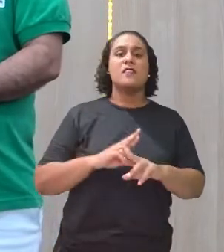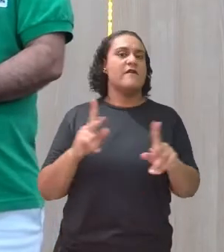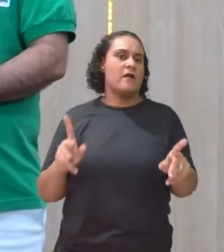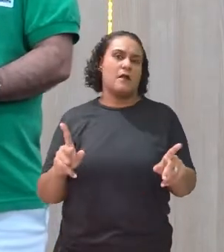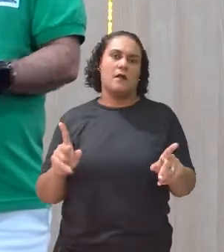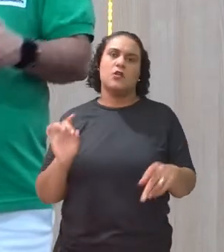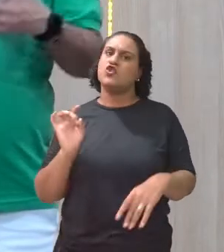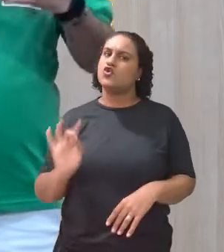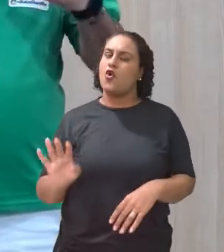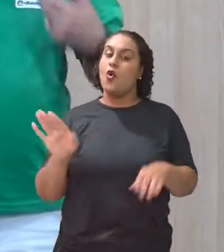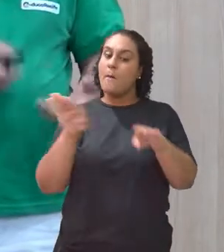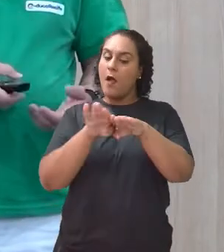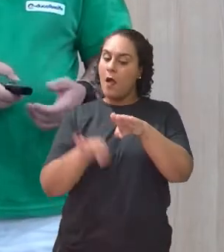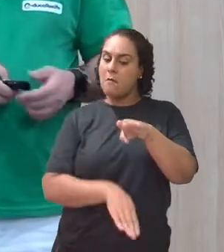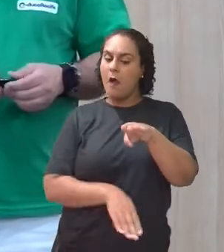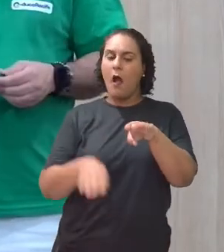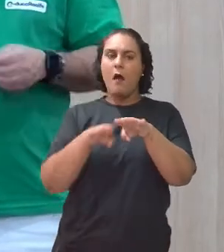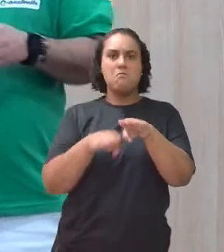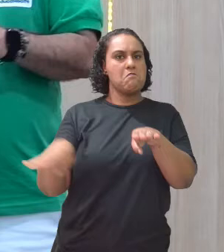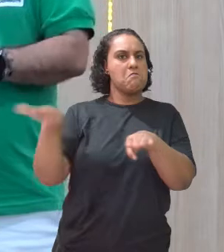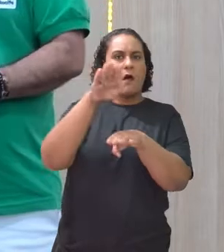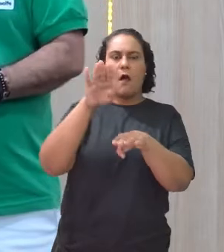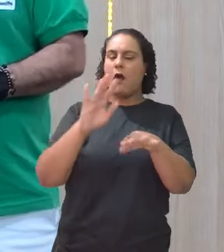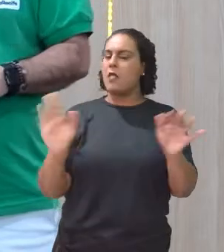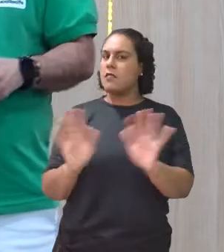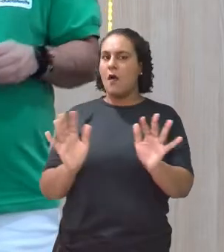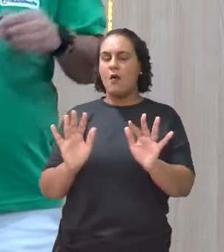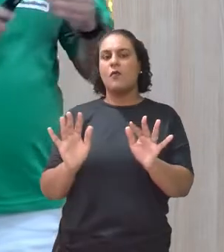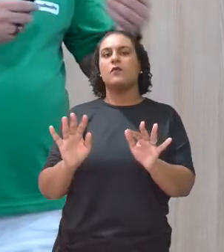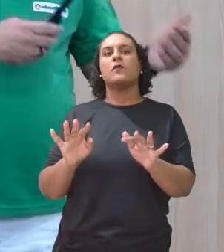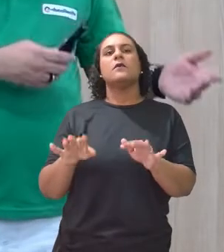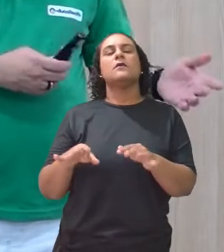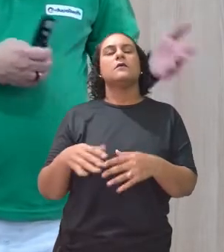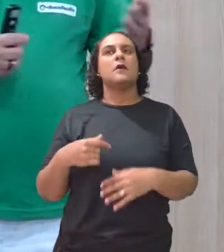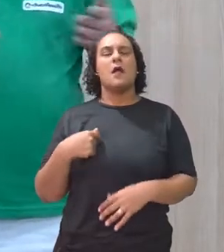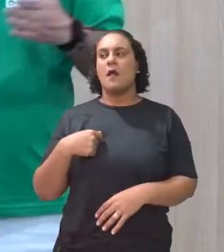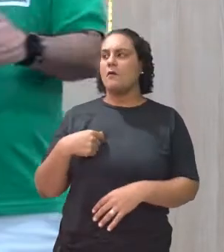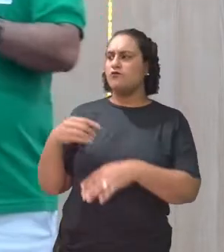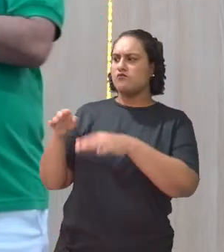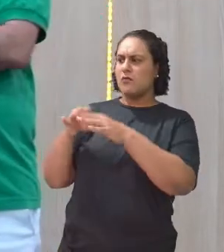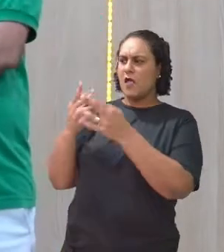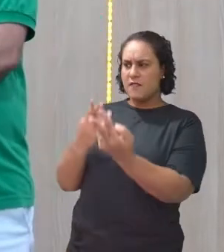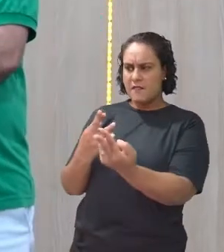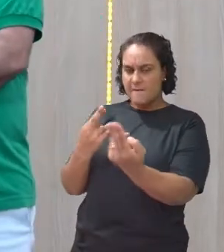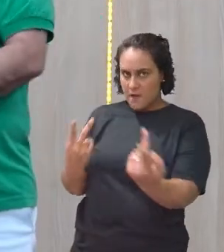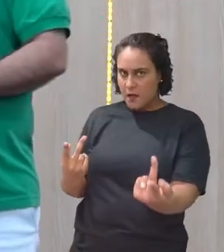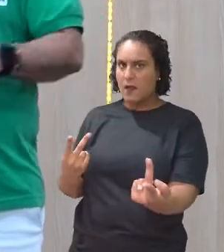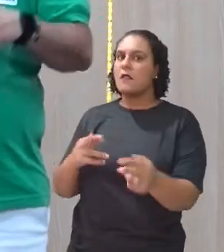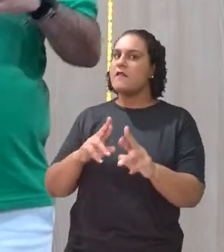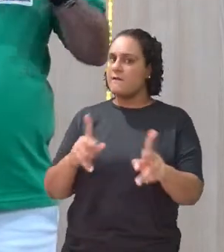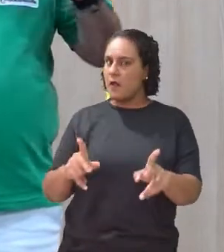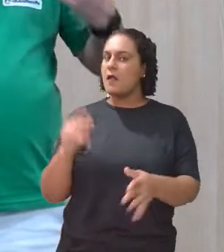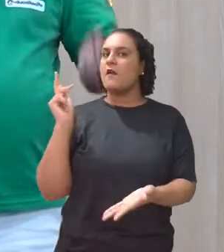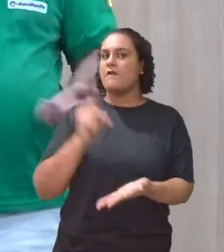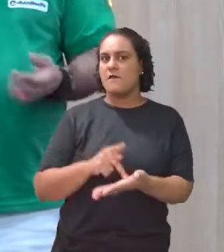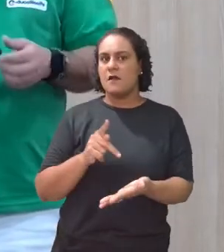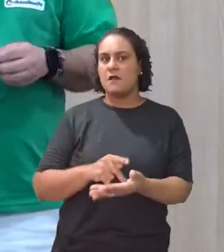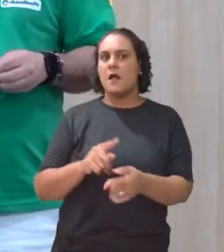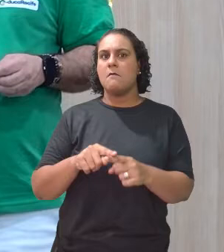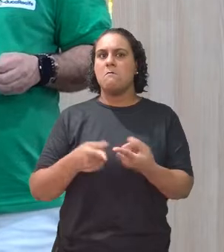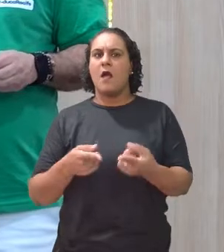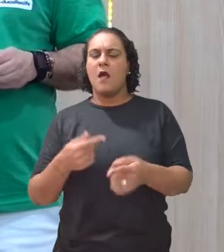diferentes. Então, nós somos pessoas diferentes, nem melhores nem piores do que ninguém, mas a gente